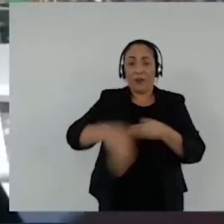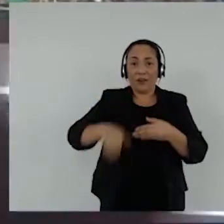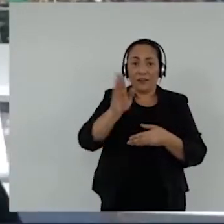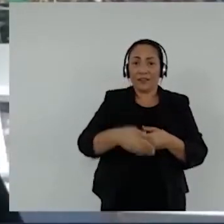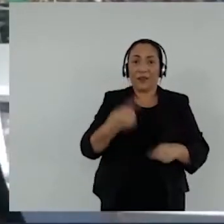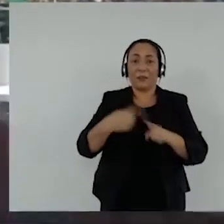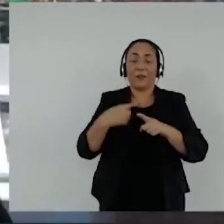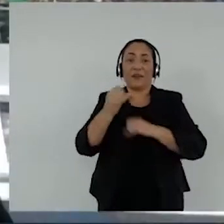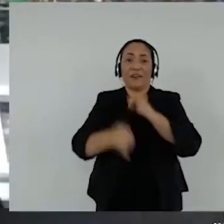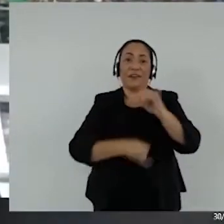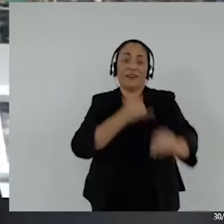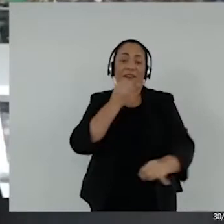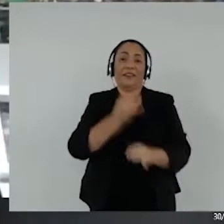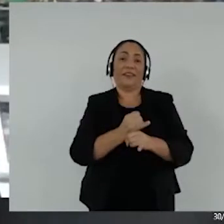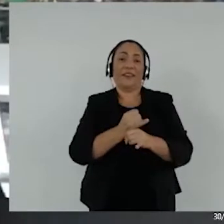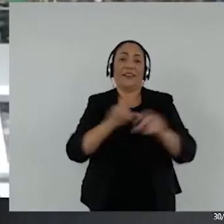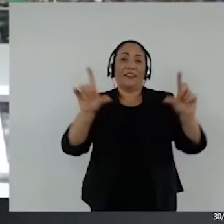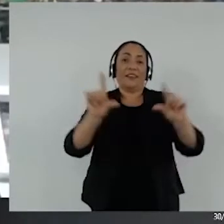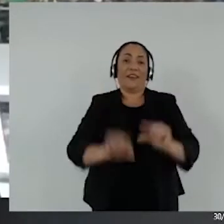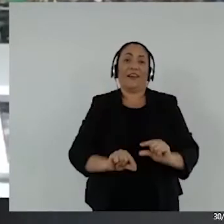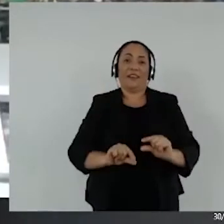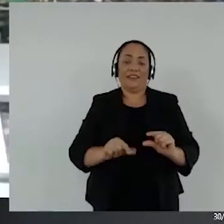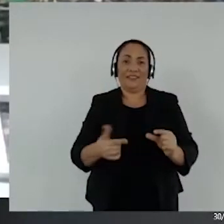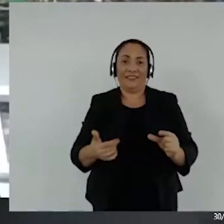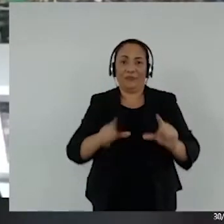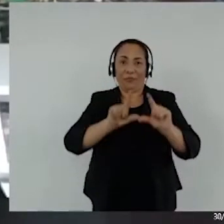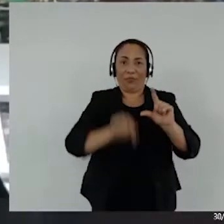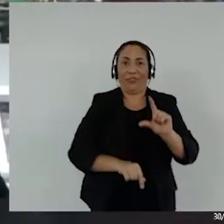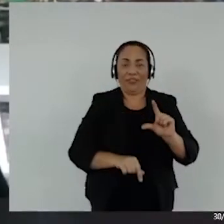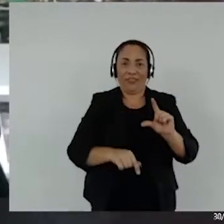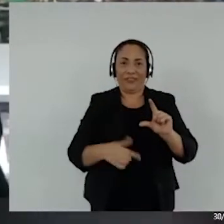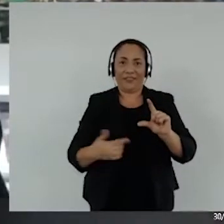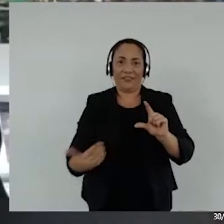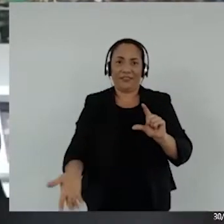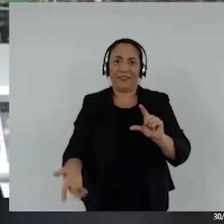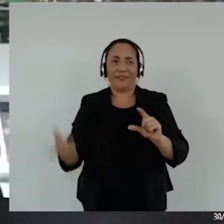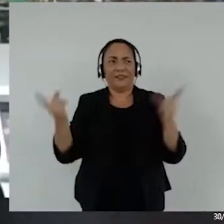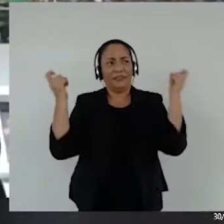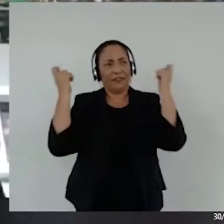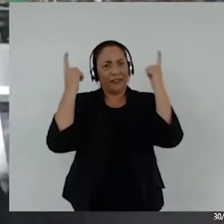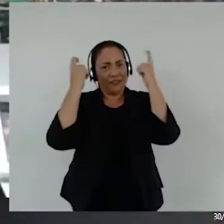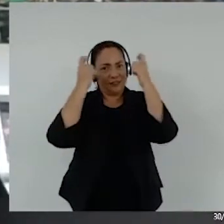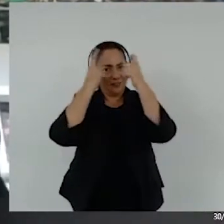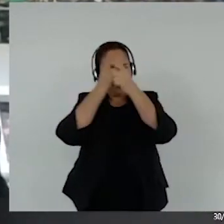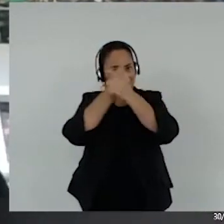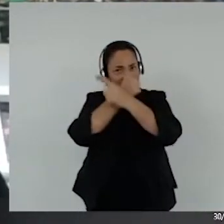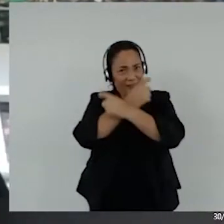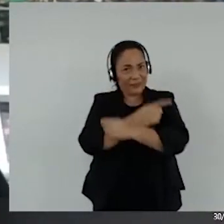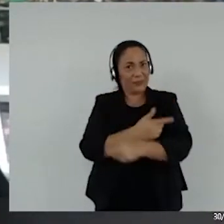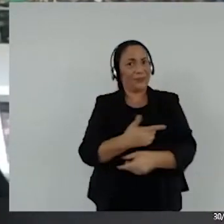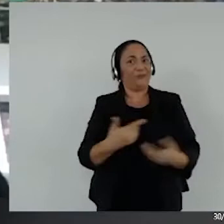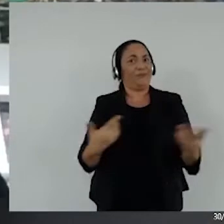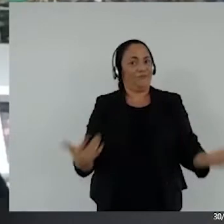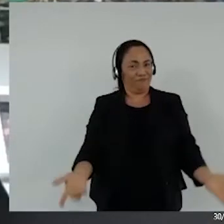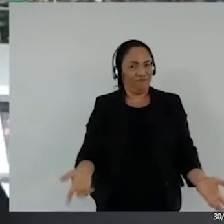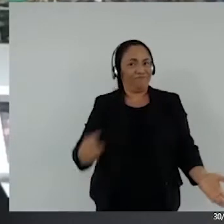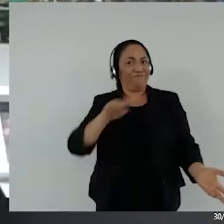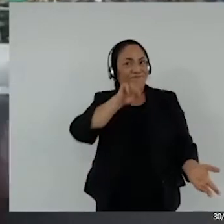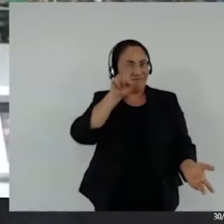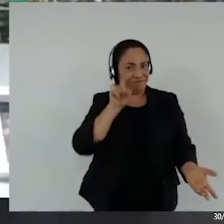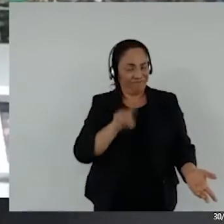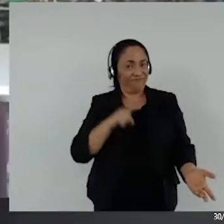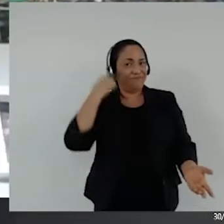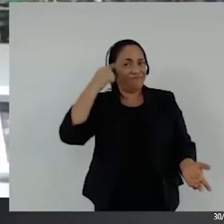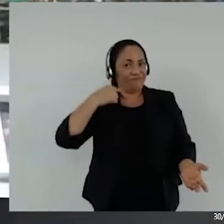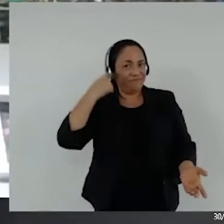pelo Tribunal de Júri tem de 8 a 12 horas, é a média que eu faço aqui. Difícil será um advogado, um promotor,